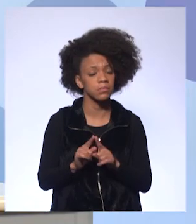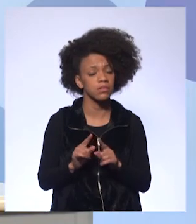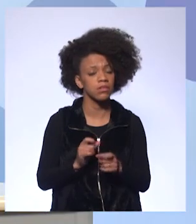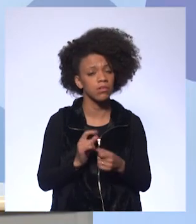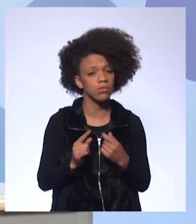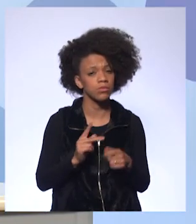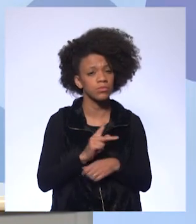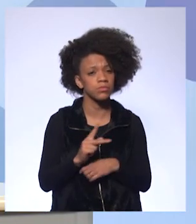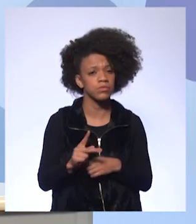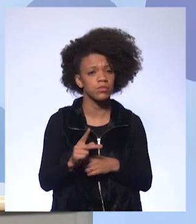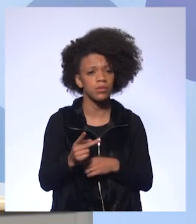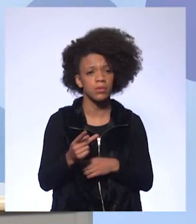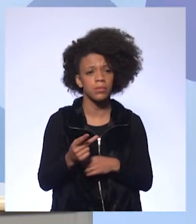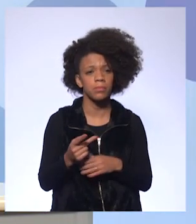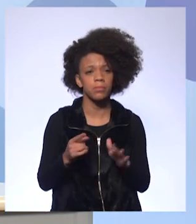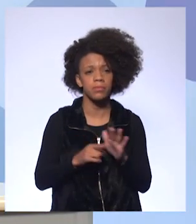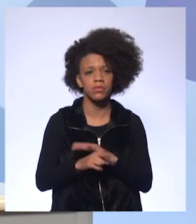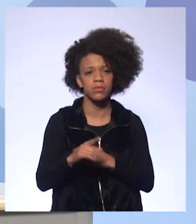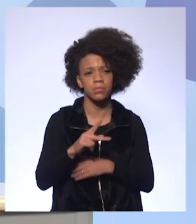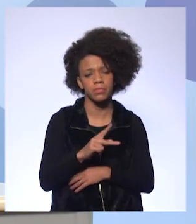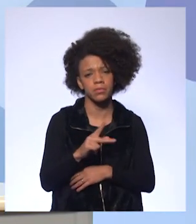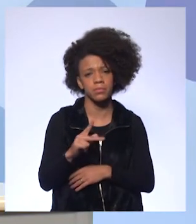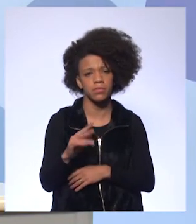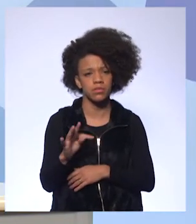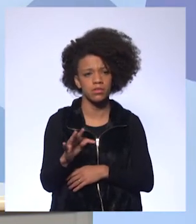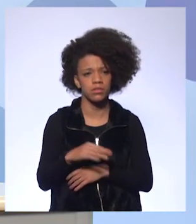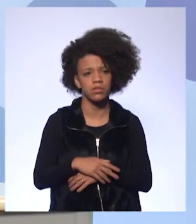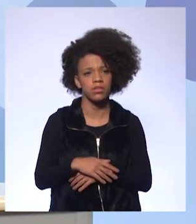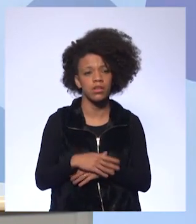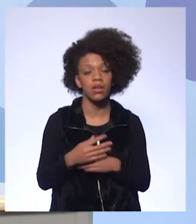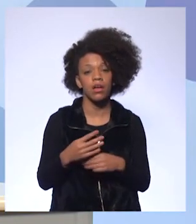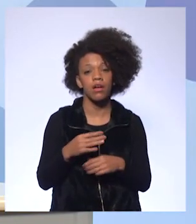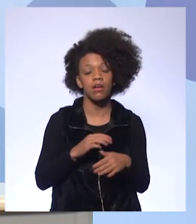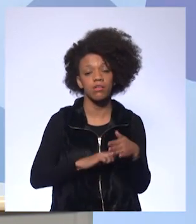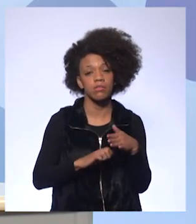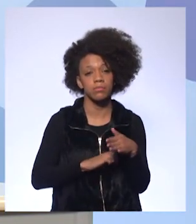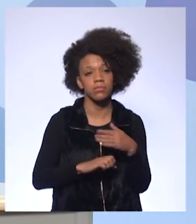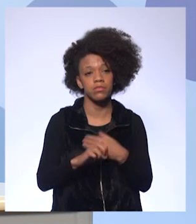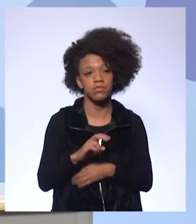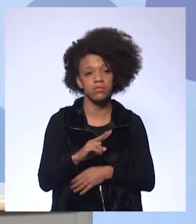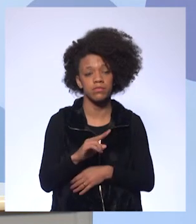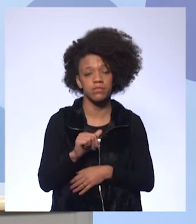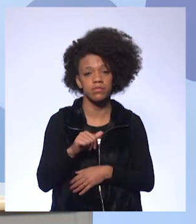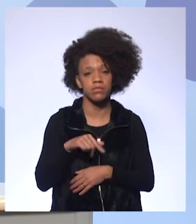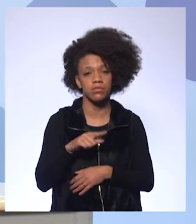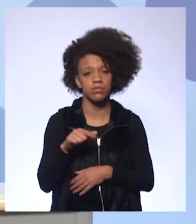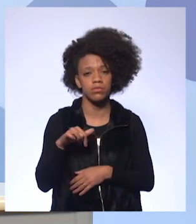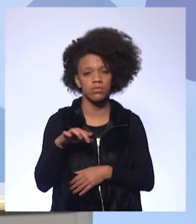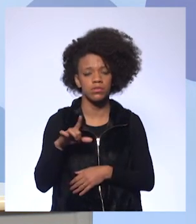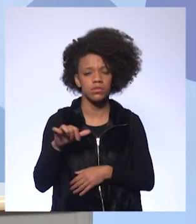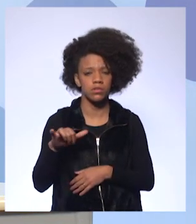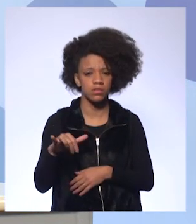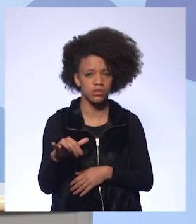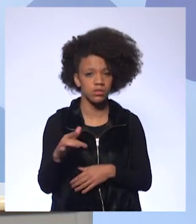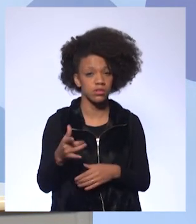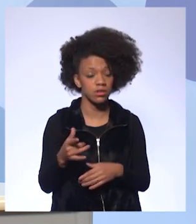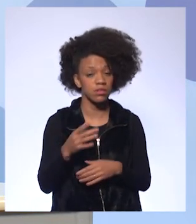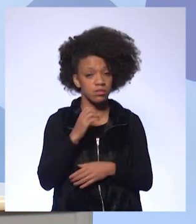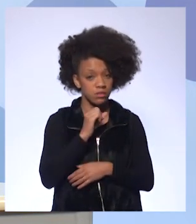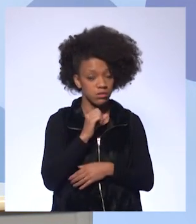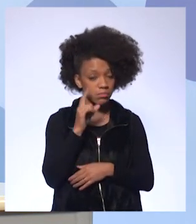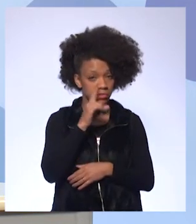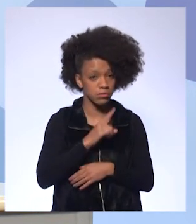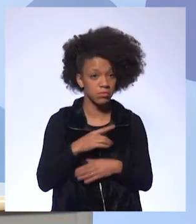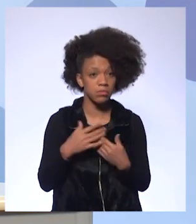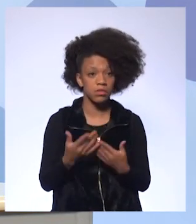alguns professores perguntando do PT ou a vanzolini ela fez uma moto date Ned nesse final de semana